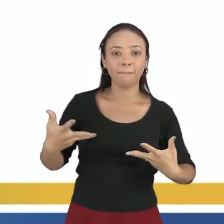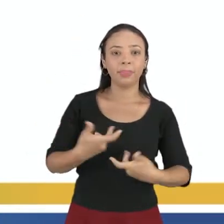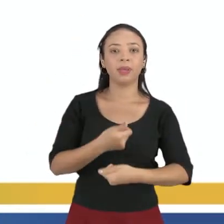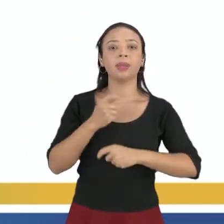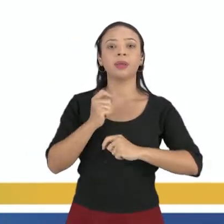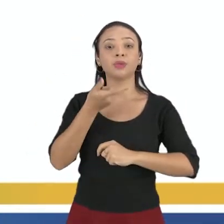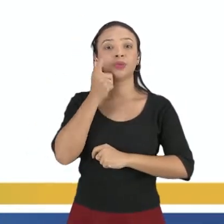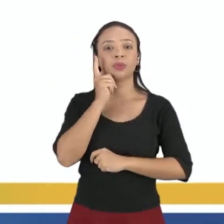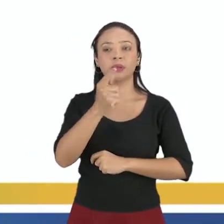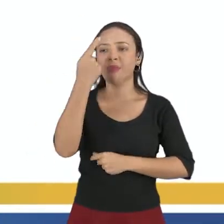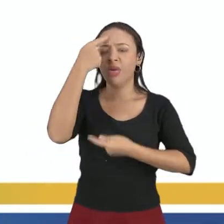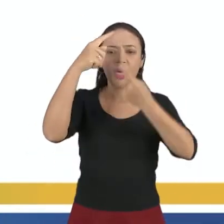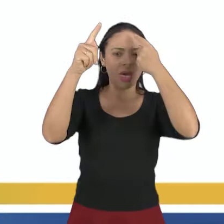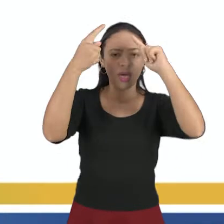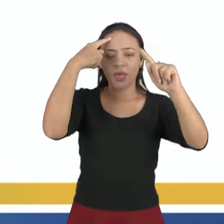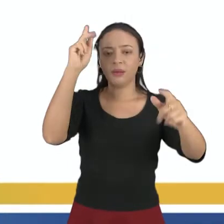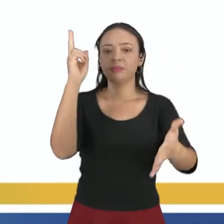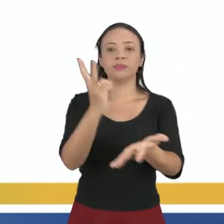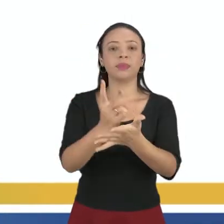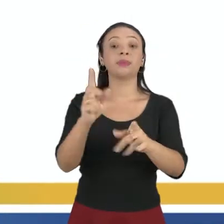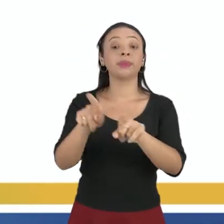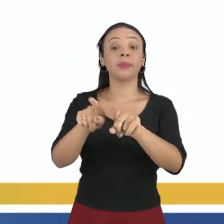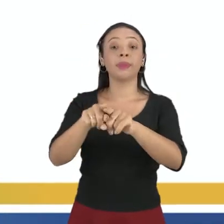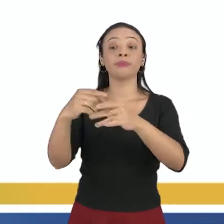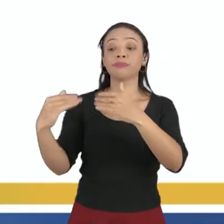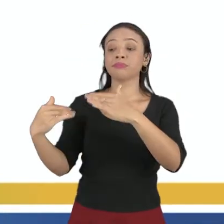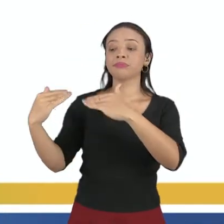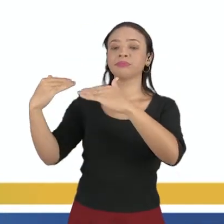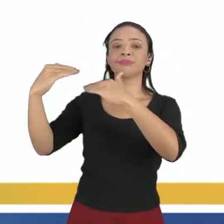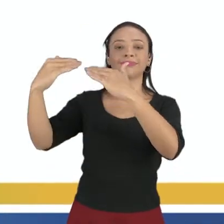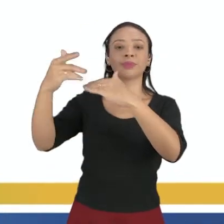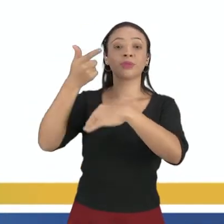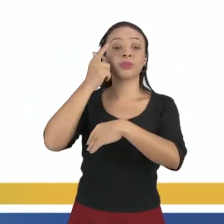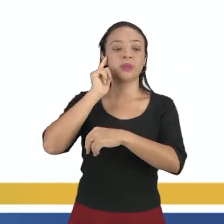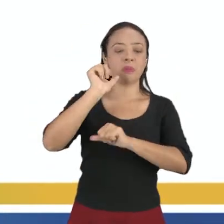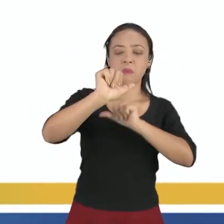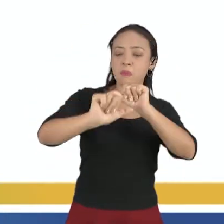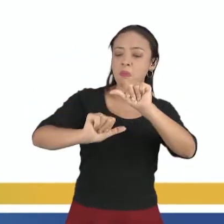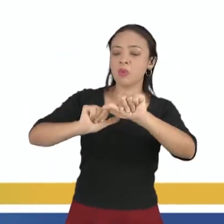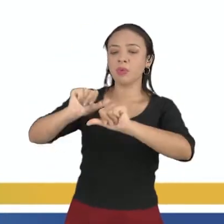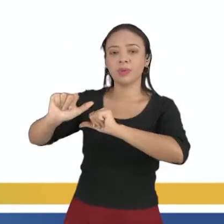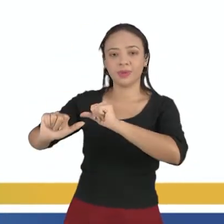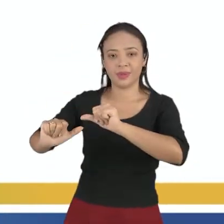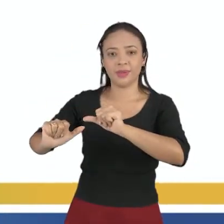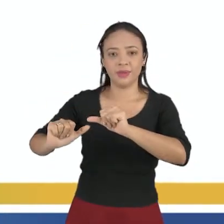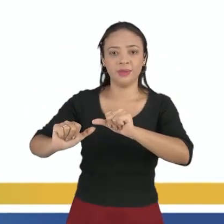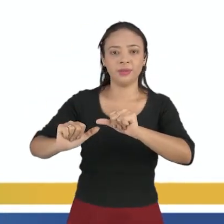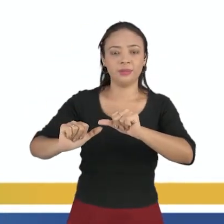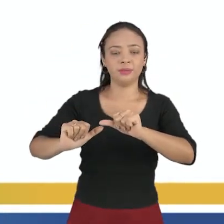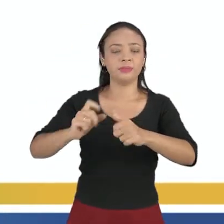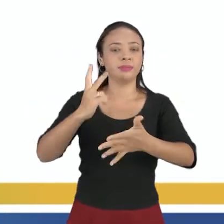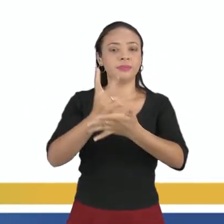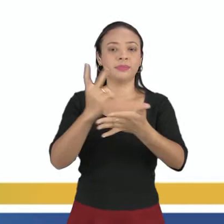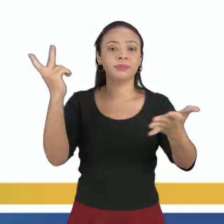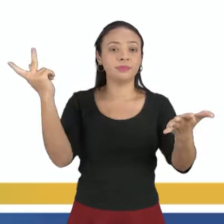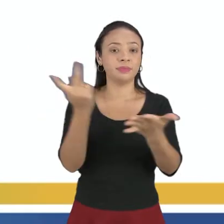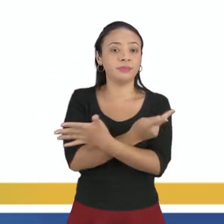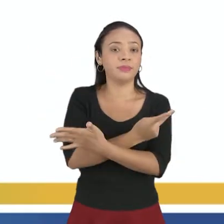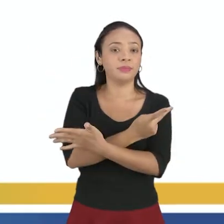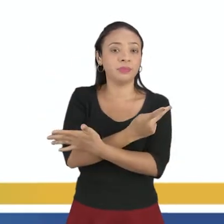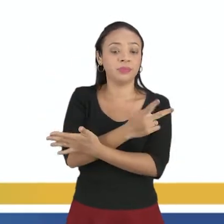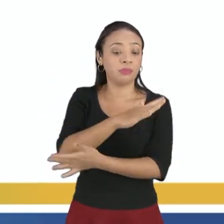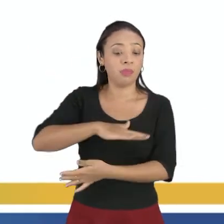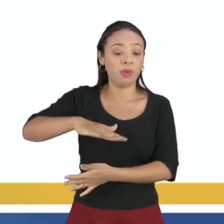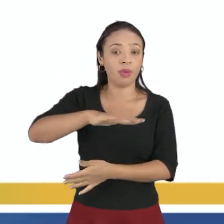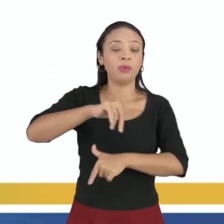de conseguir criar, evoluir, né, transformar uma coisa em outra. E é isso que acontece no meio do